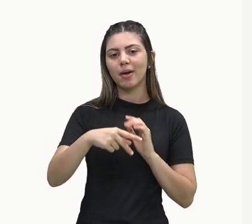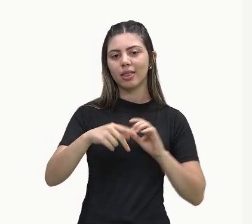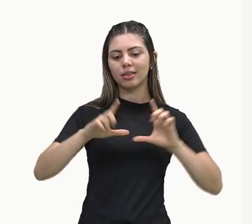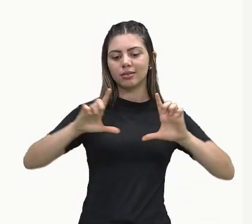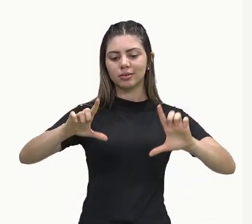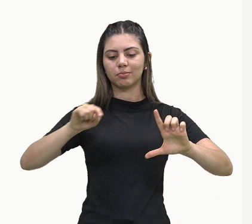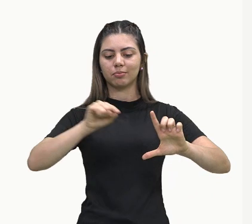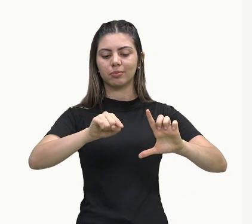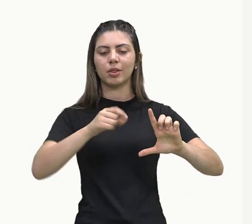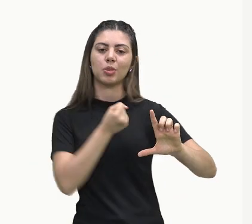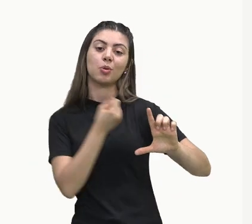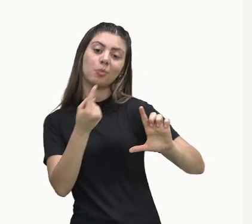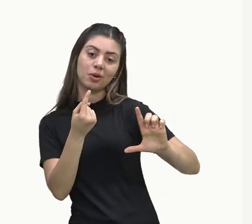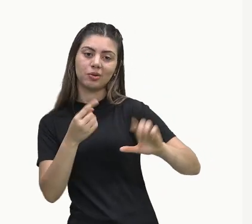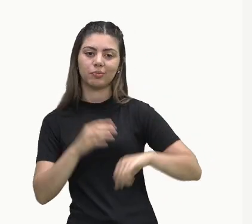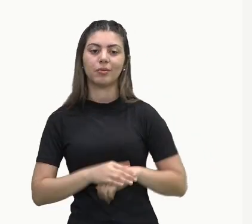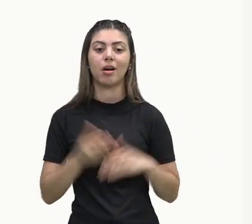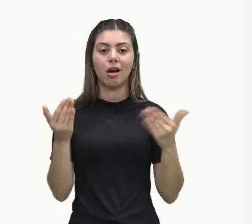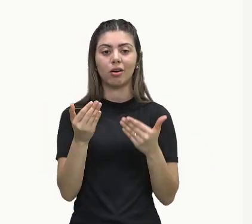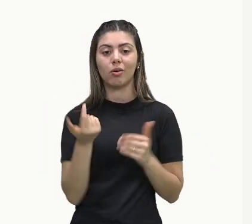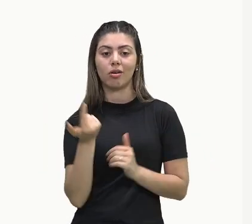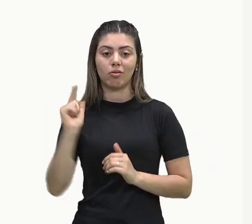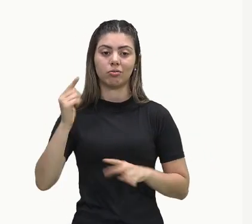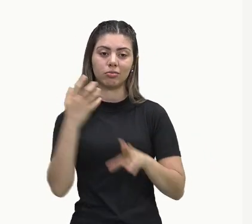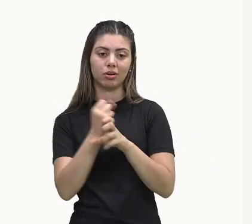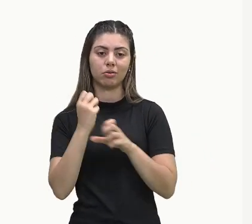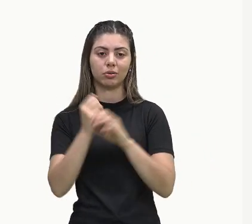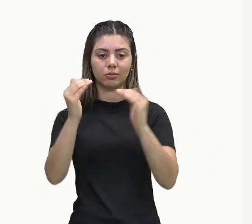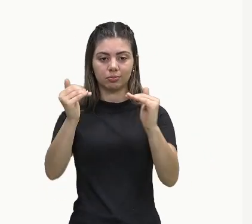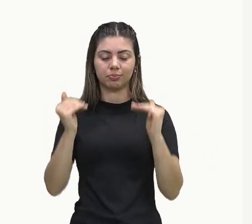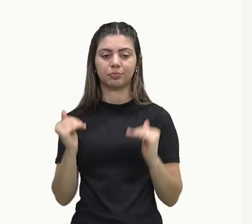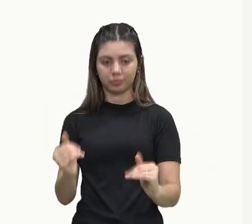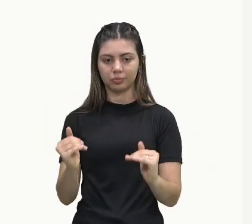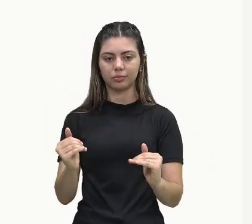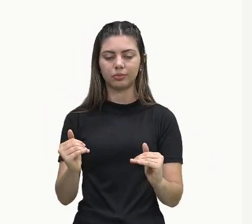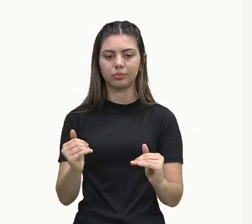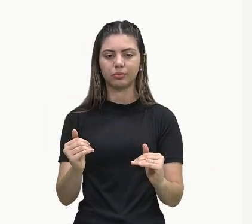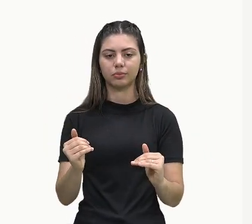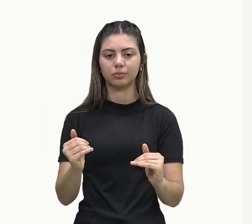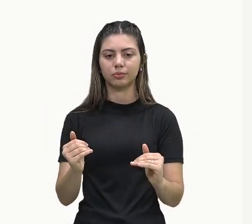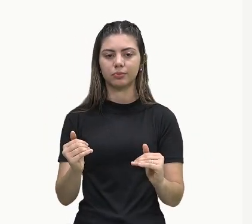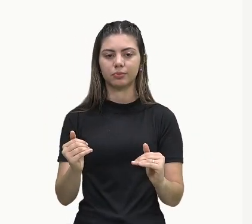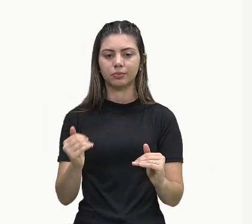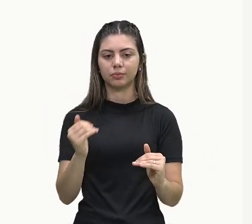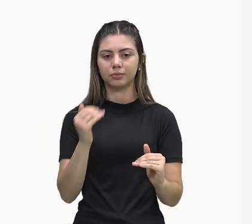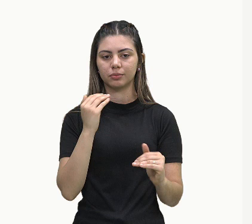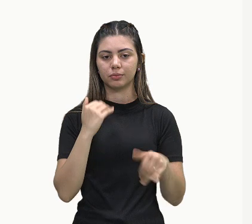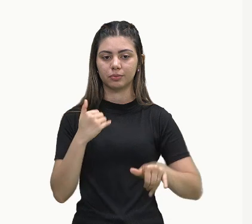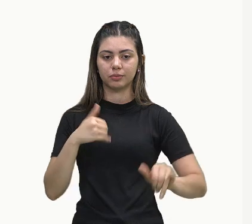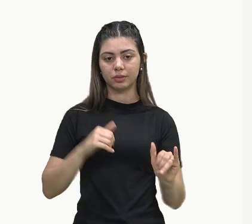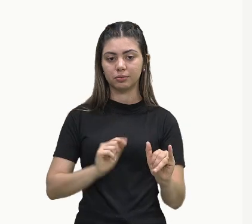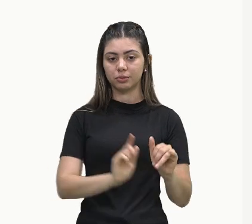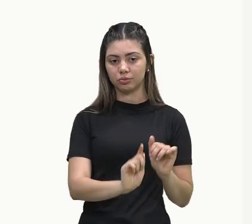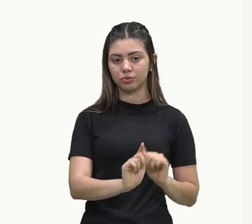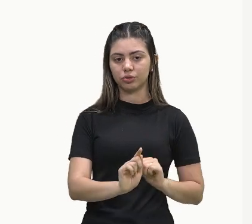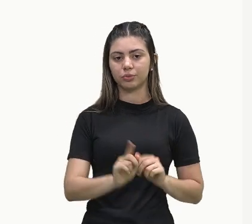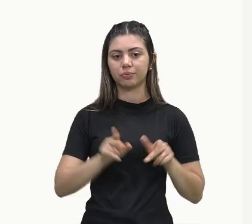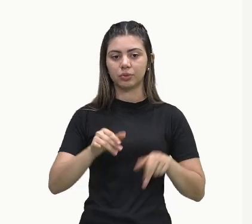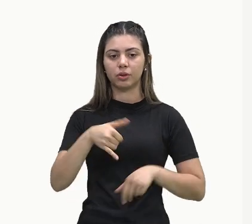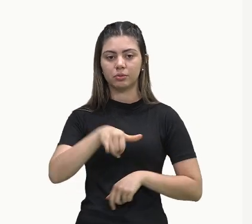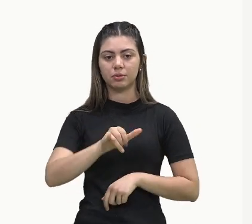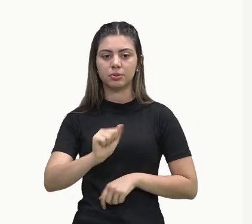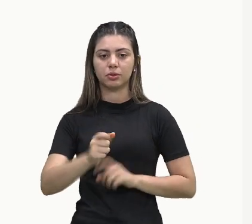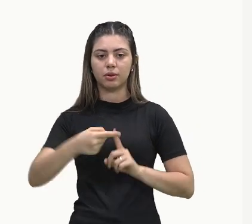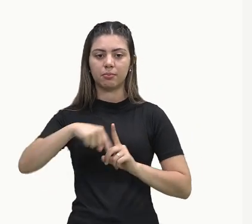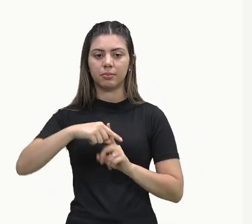1 agora vamos calcular a ordenada para calcular a ordenada a expressão é essa daqui né yg = Y